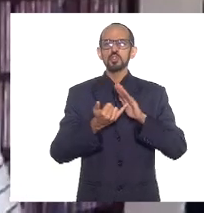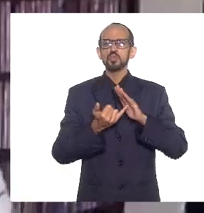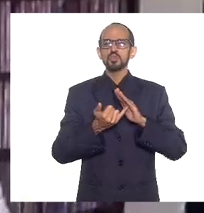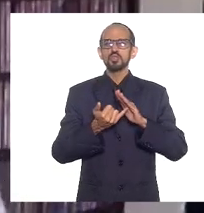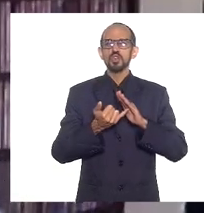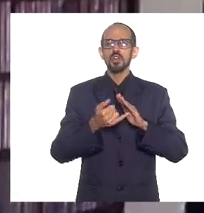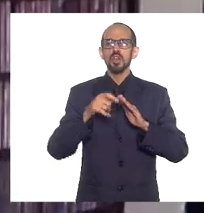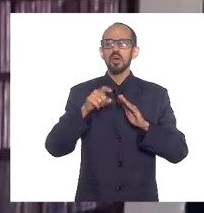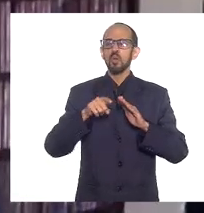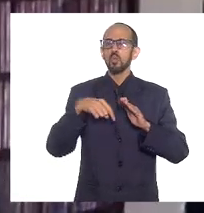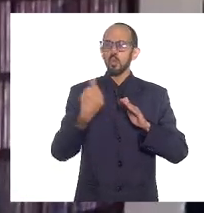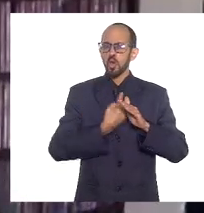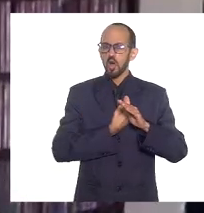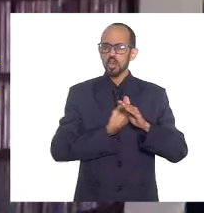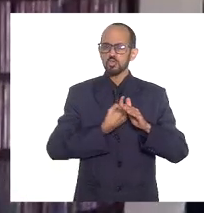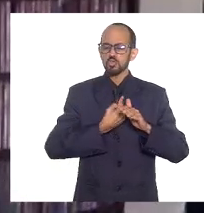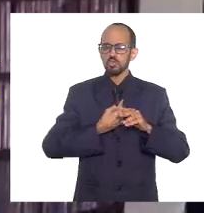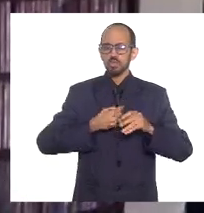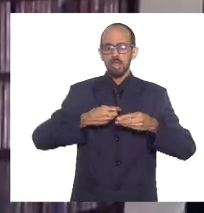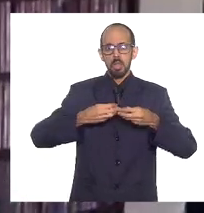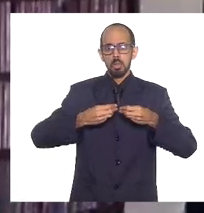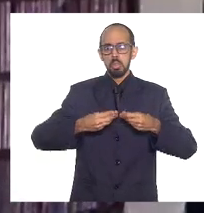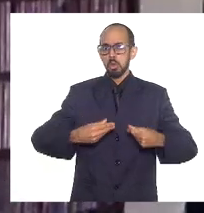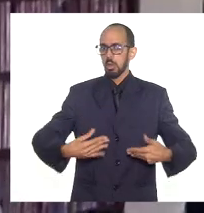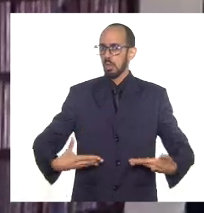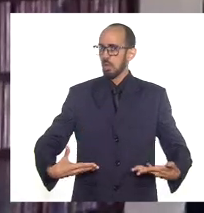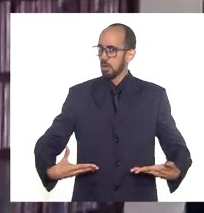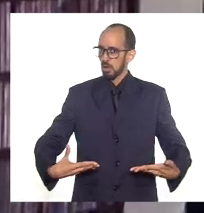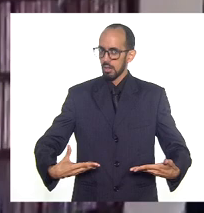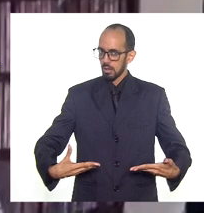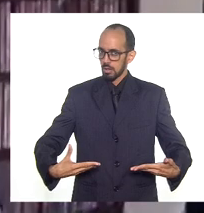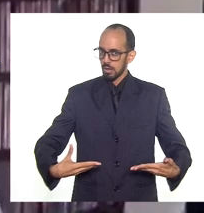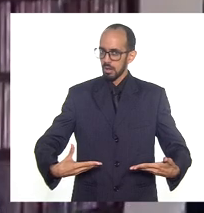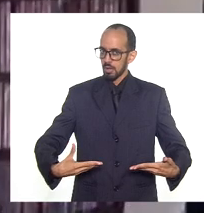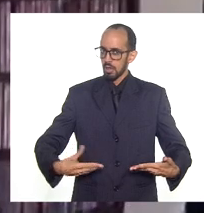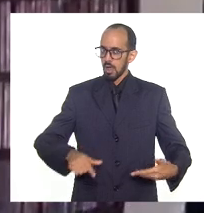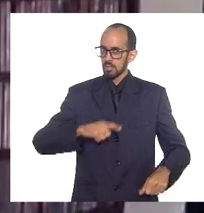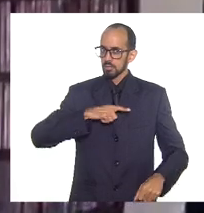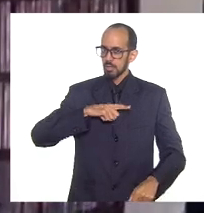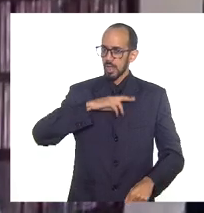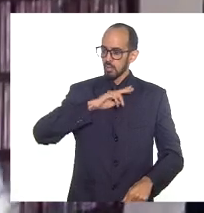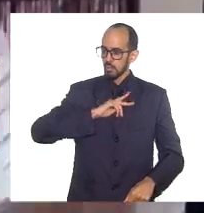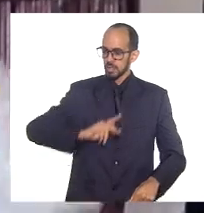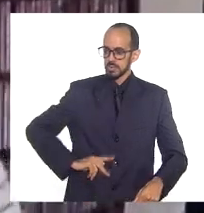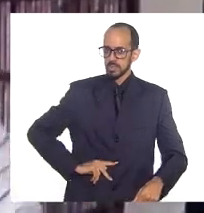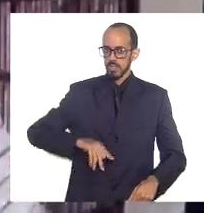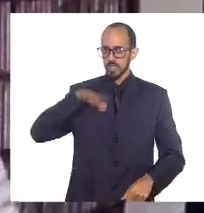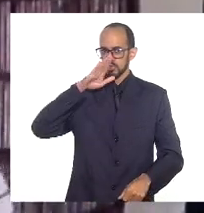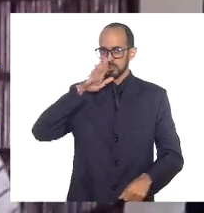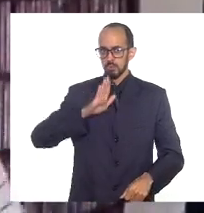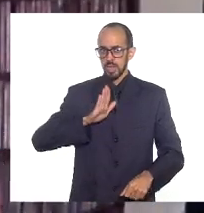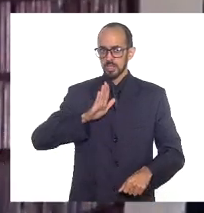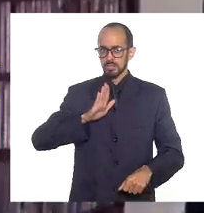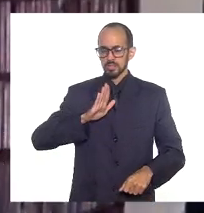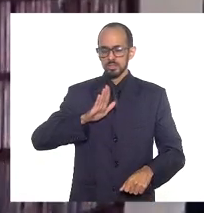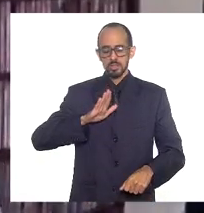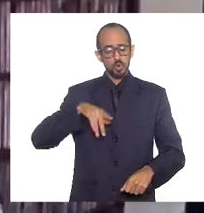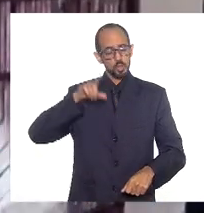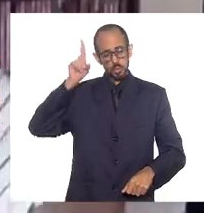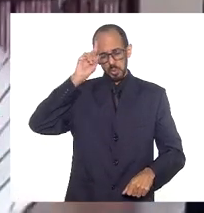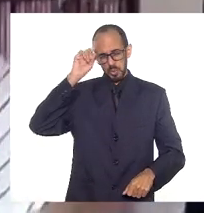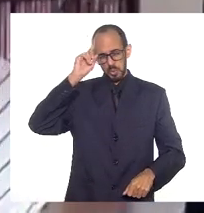em frangalhos. Né? Não é à toa que tem um presidente da República que destroça todos os